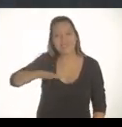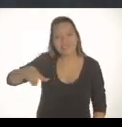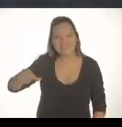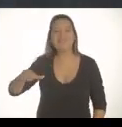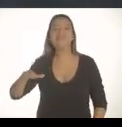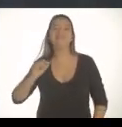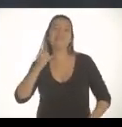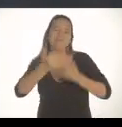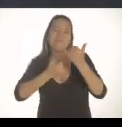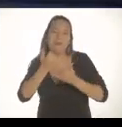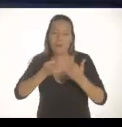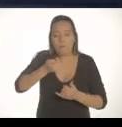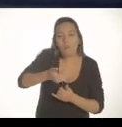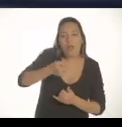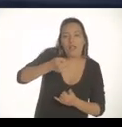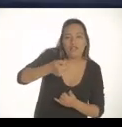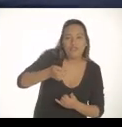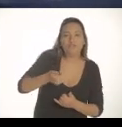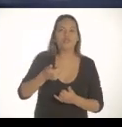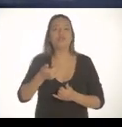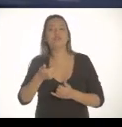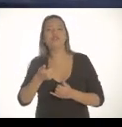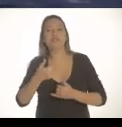só no outro domingo que ia ter Coca-Cola.